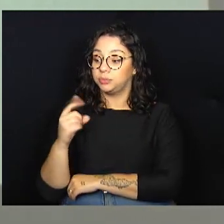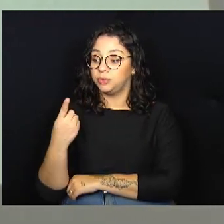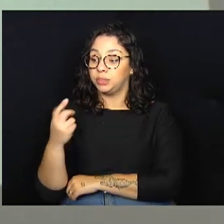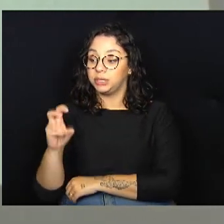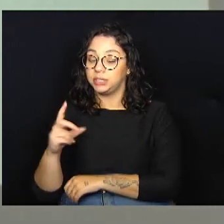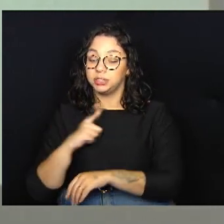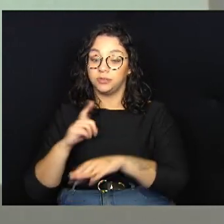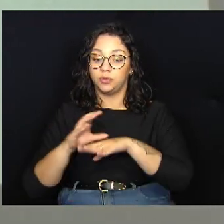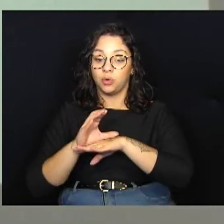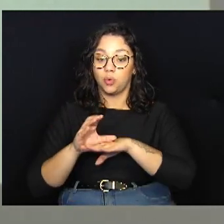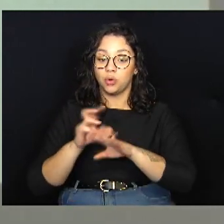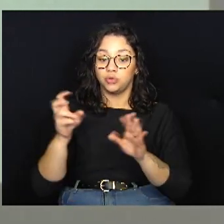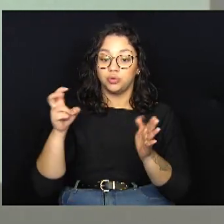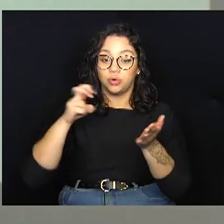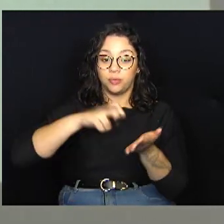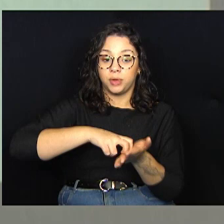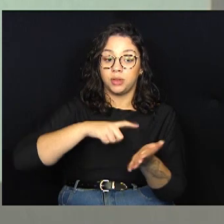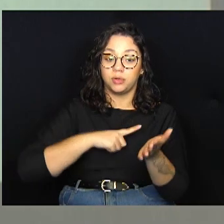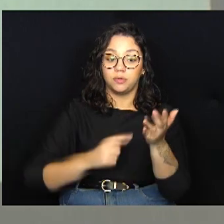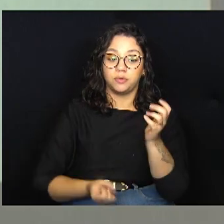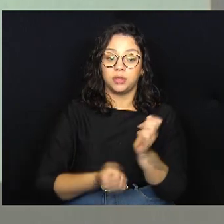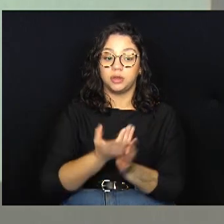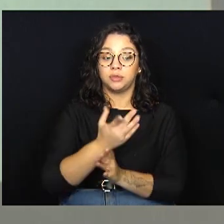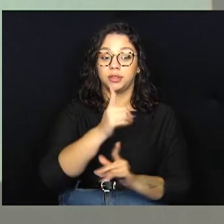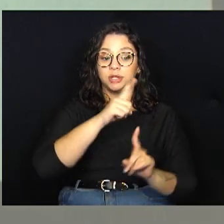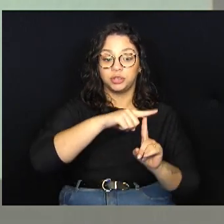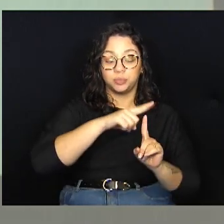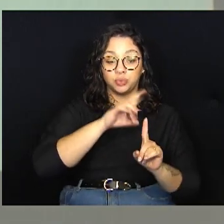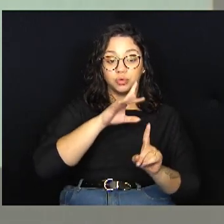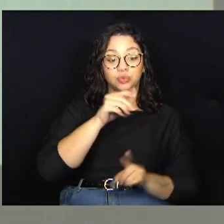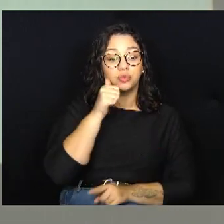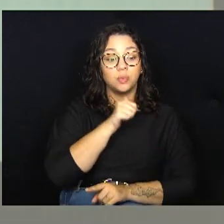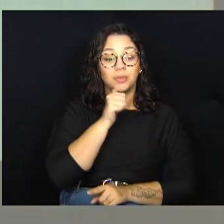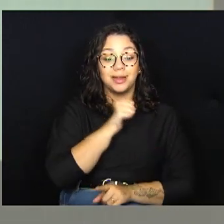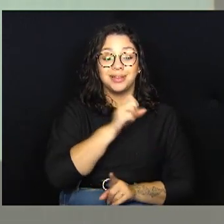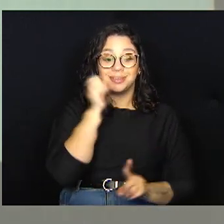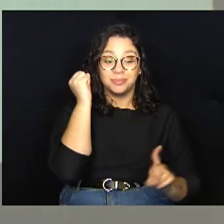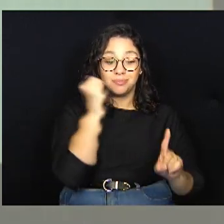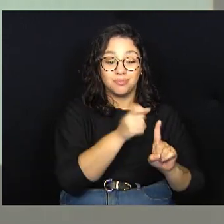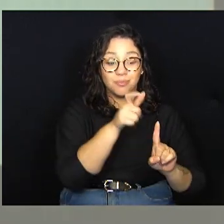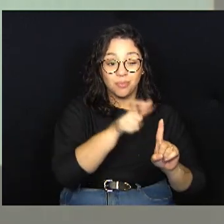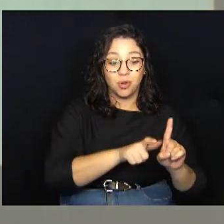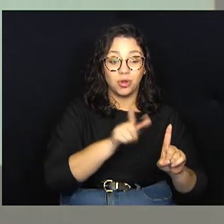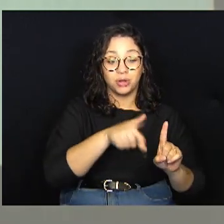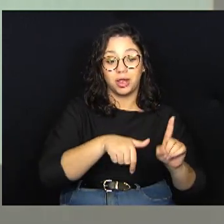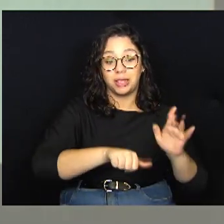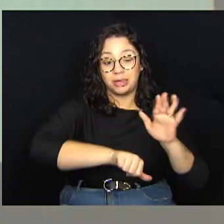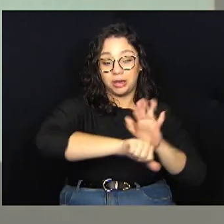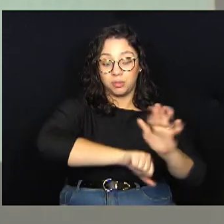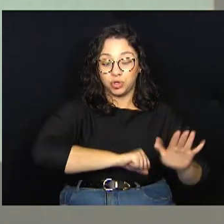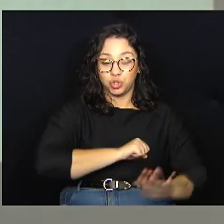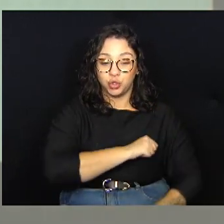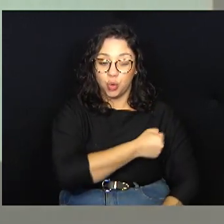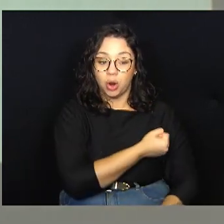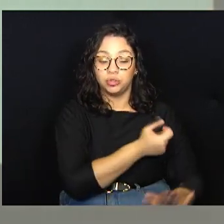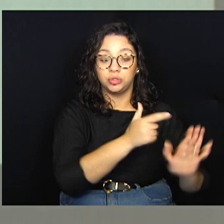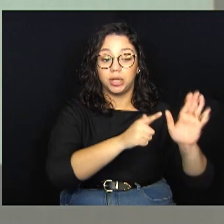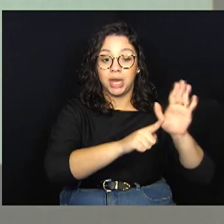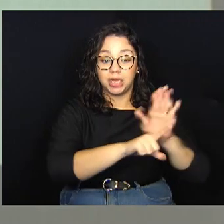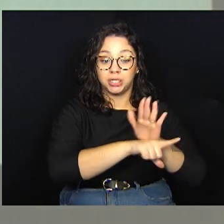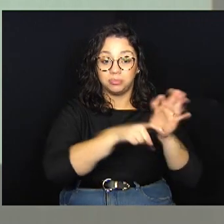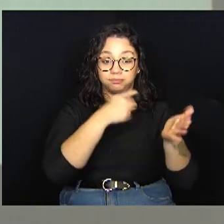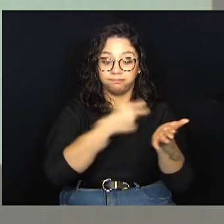alterado, criando a tipificação para os casos em que as mulheres são mortas em crimes de ódio, a legislação endureceu